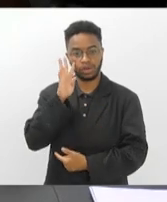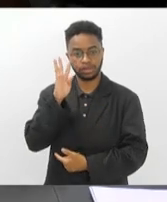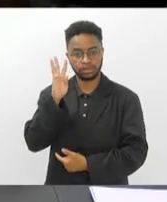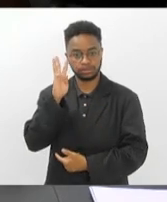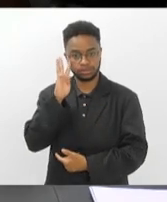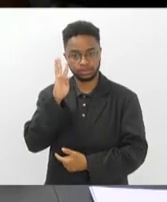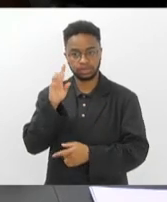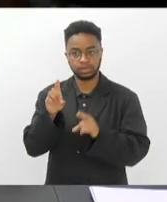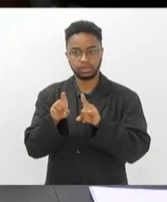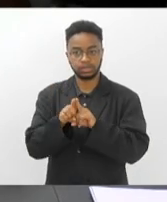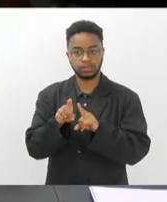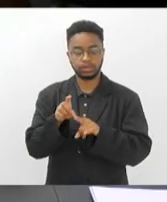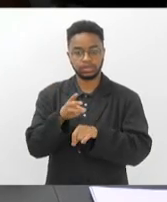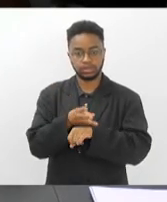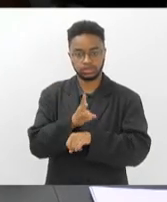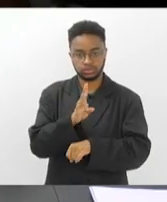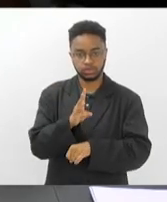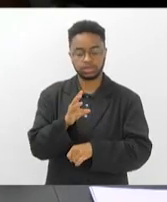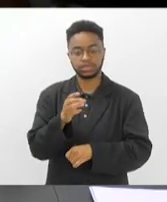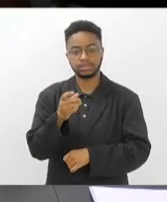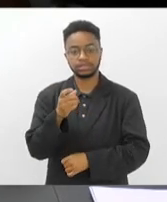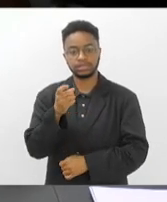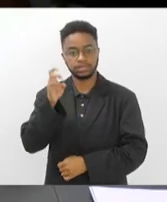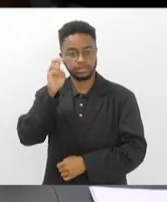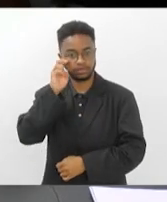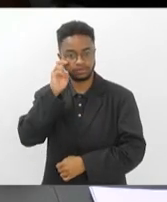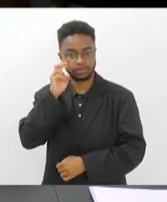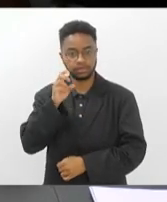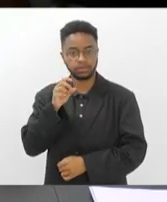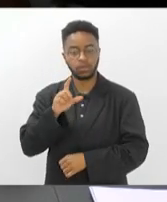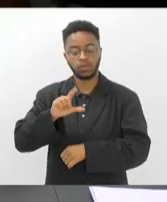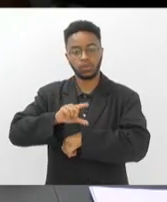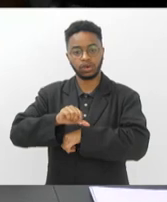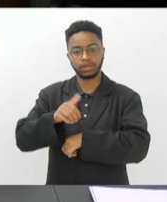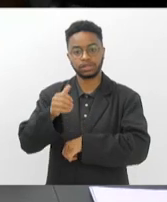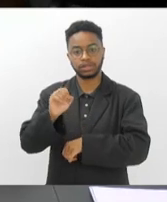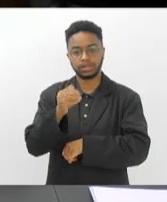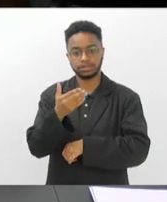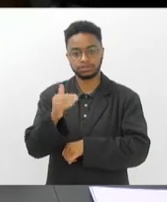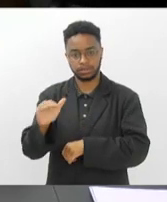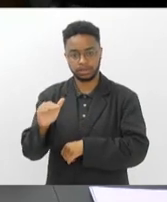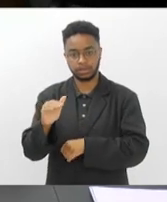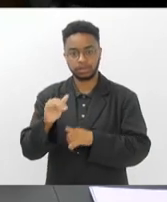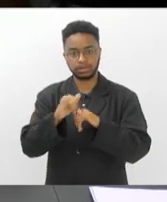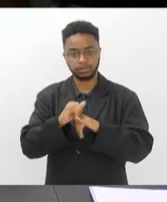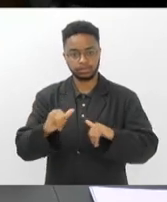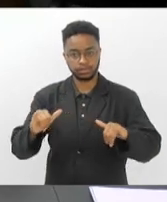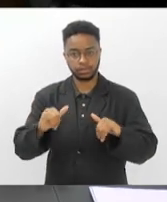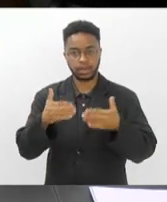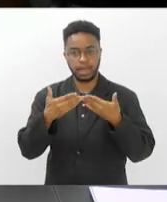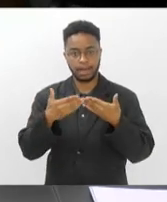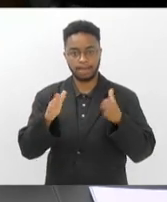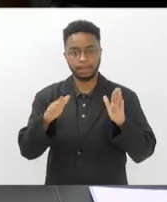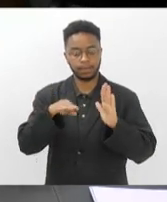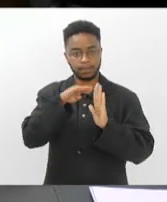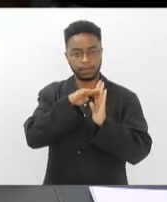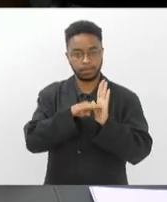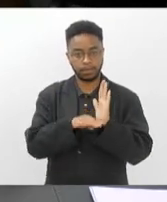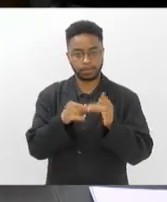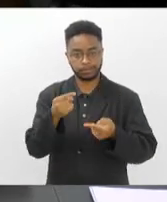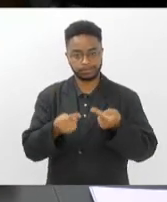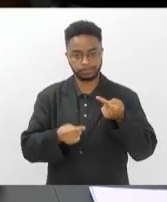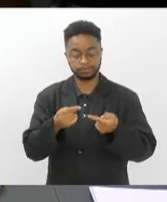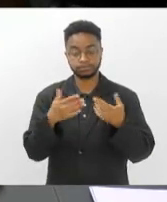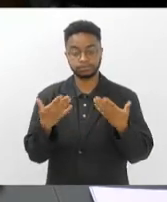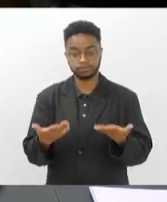nas quintas-feiras às 10h30, impreterivelmente, será declarada aberta a ordem do dia. Então,